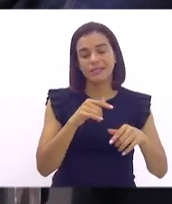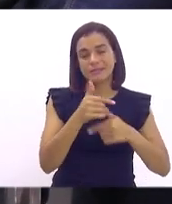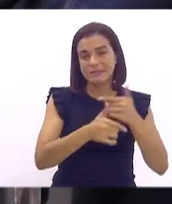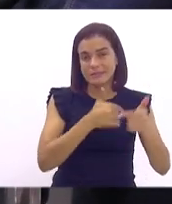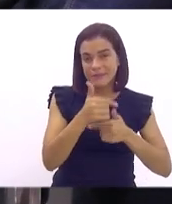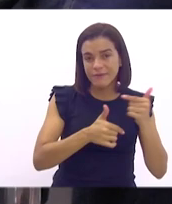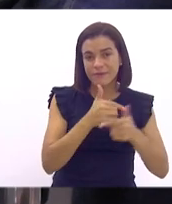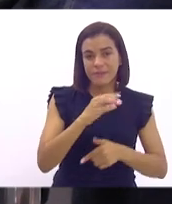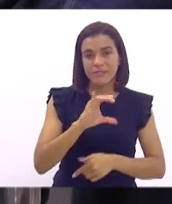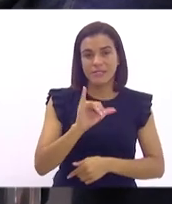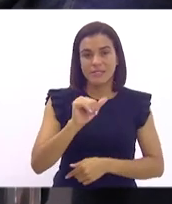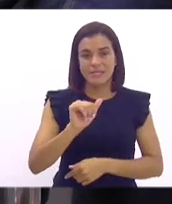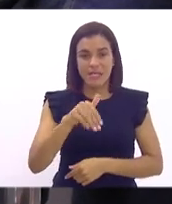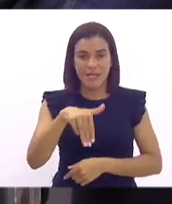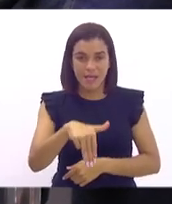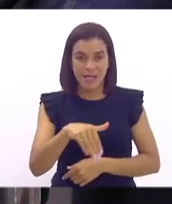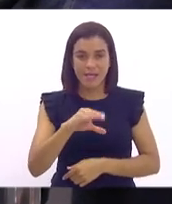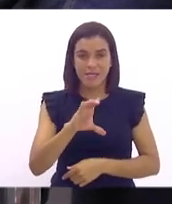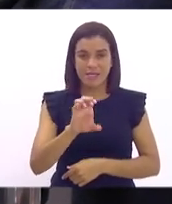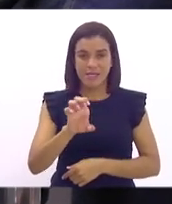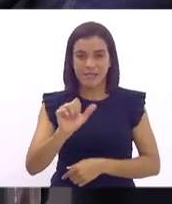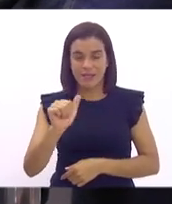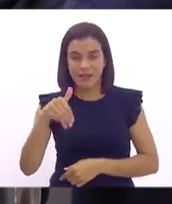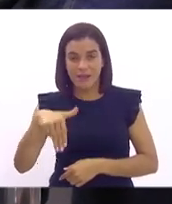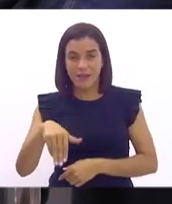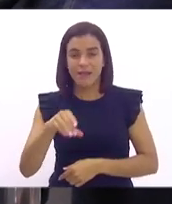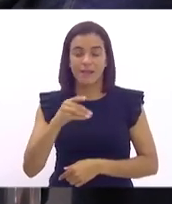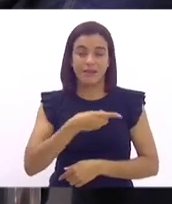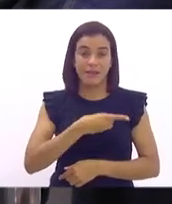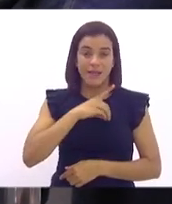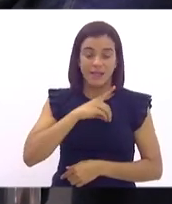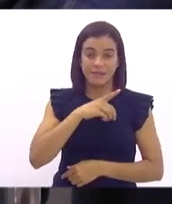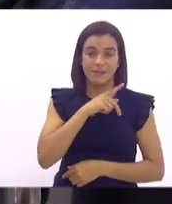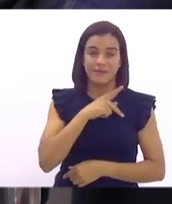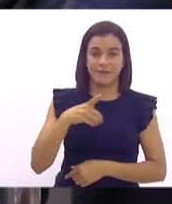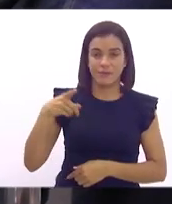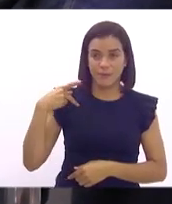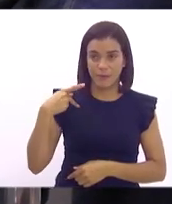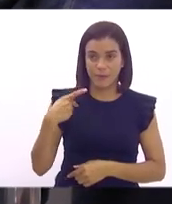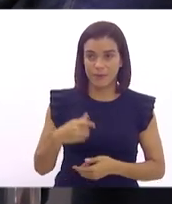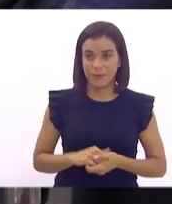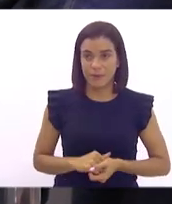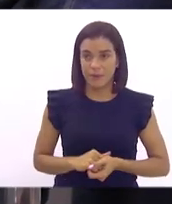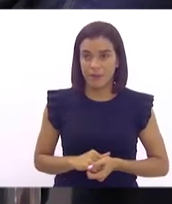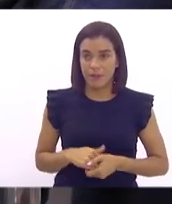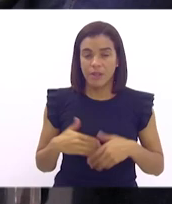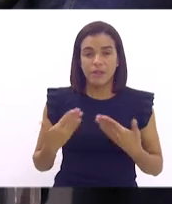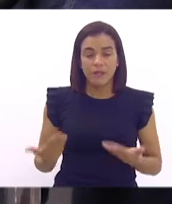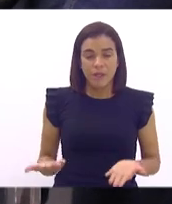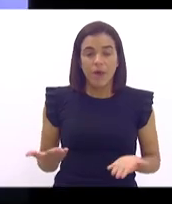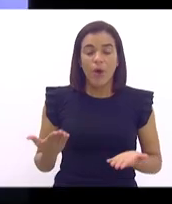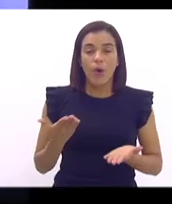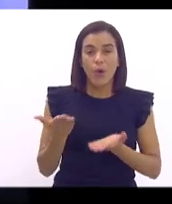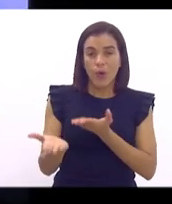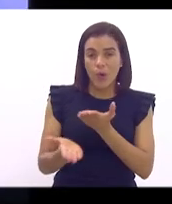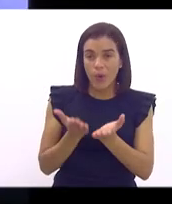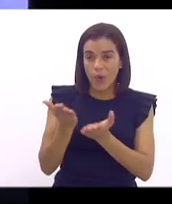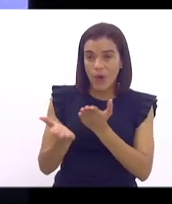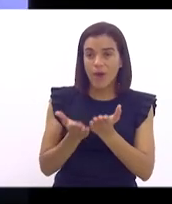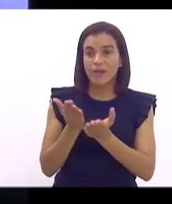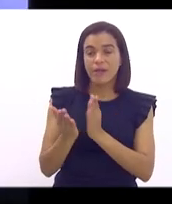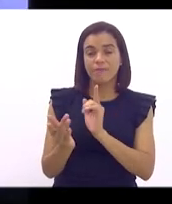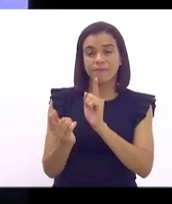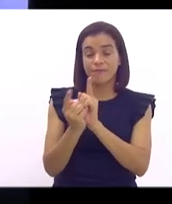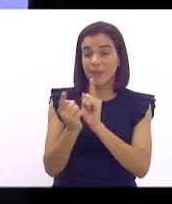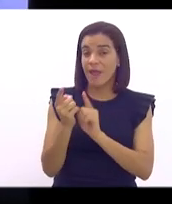com o CEAN, com os núcleos de atendimento, com as delegacias e com a Defensoria Pública. Então, a partir desse atendimento, ela é